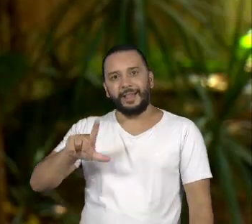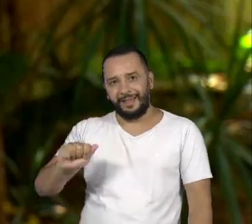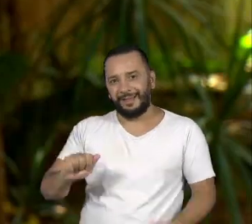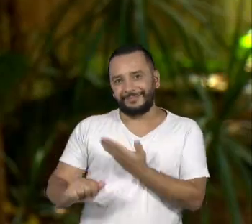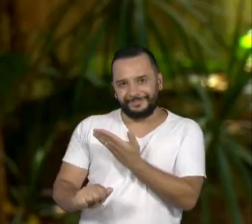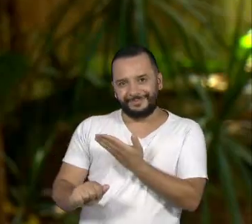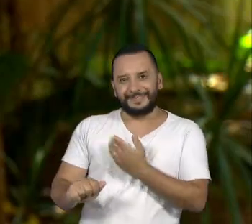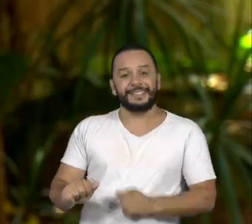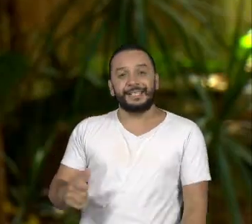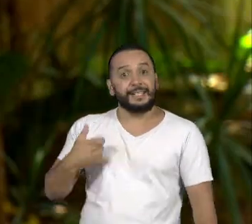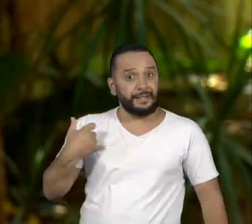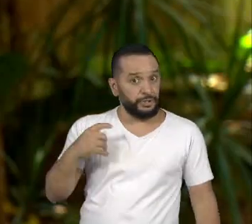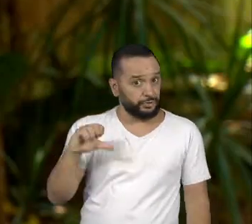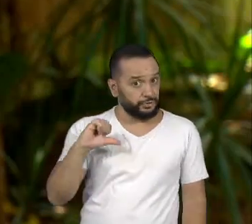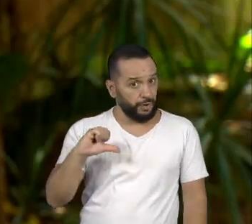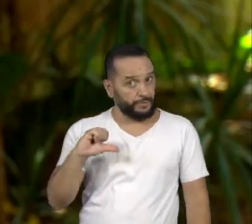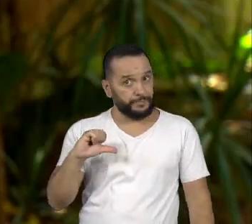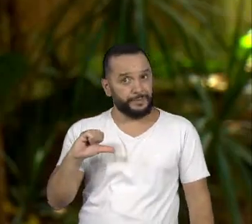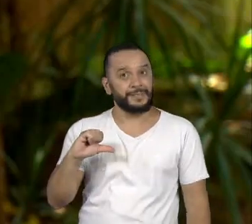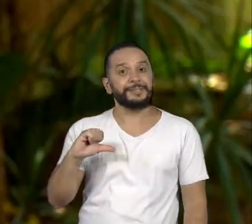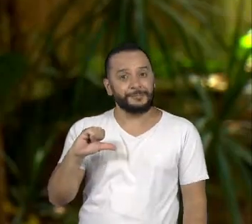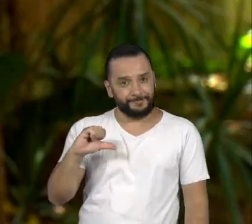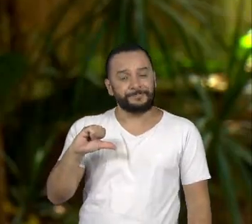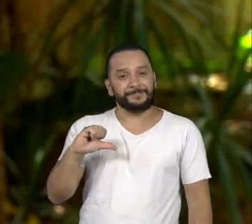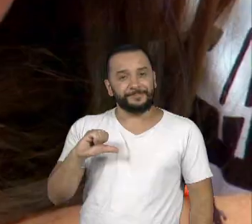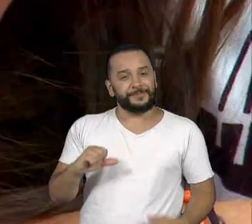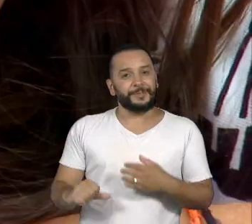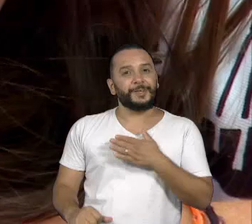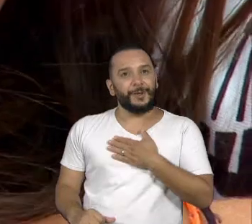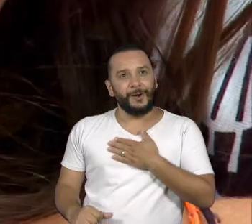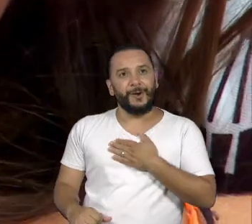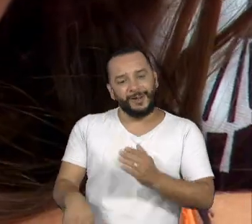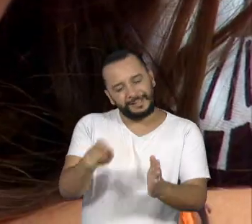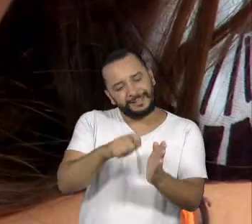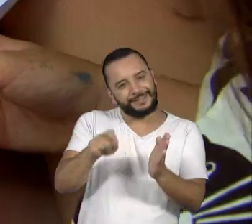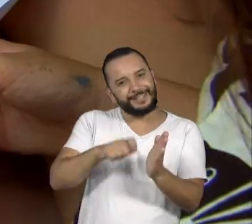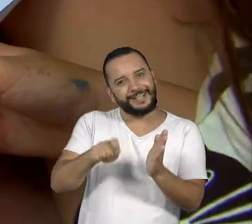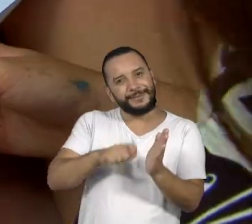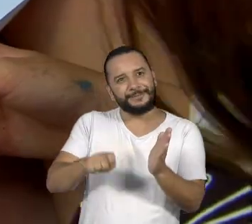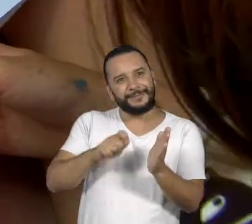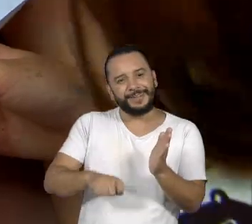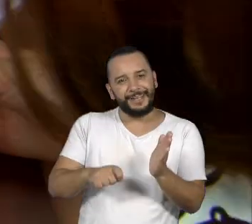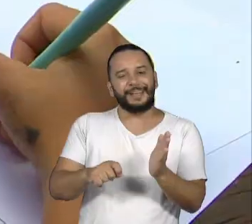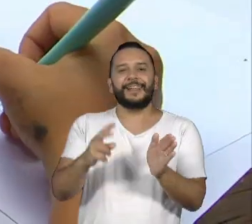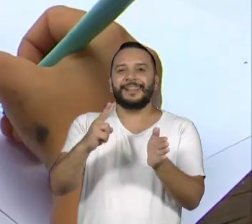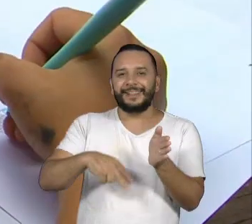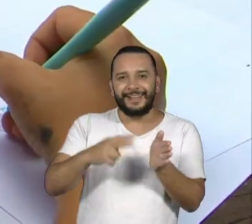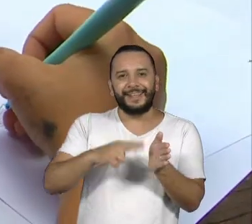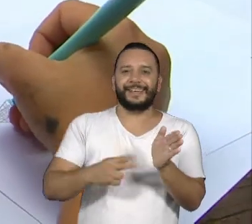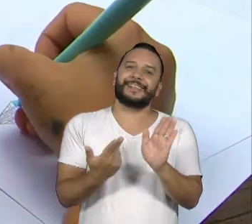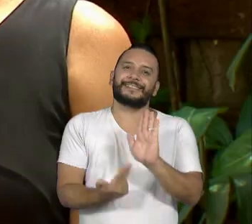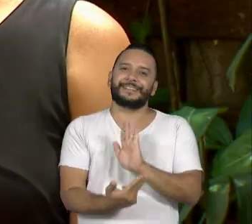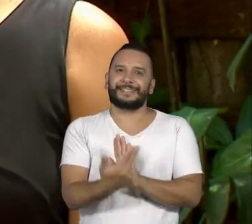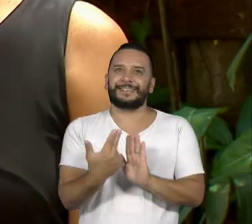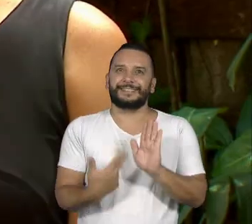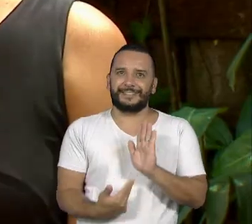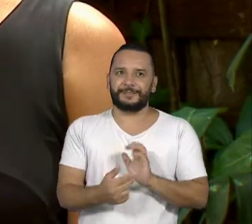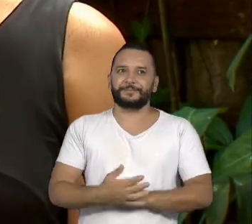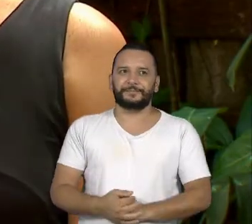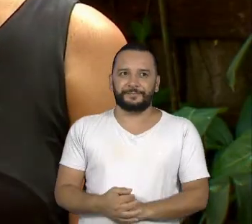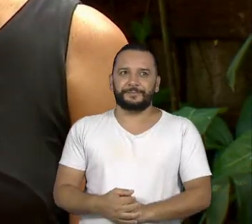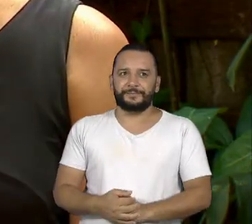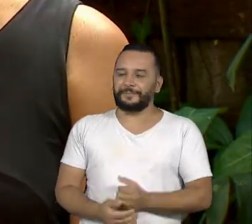Eu tenho 9 anos e eu gosto de escrever livros, ler e desenhar. Meu nome é